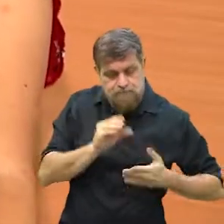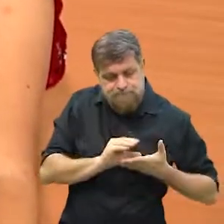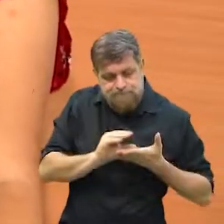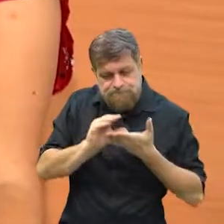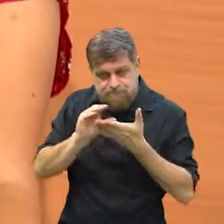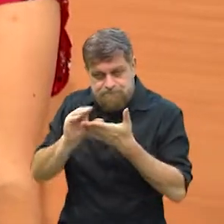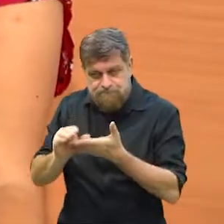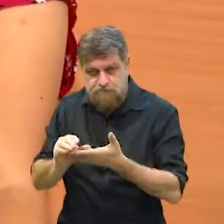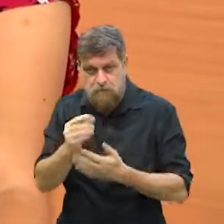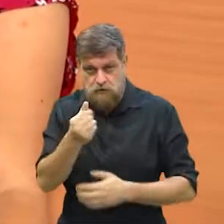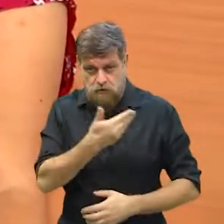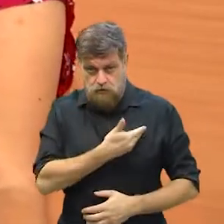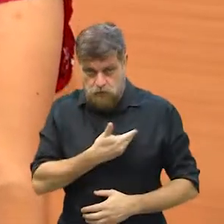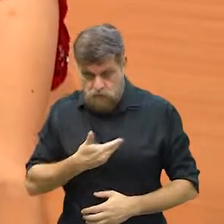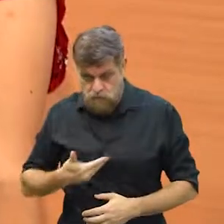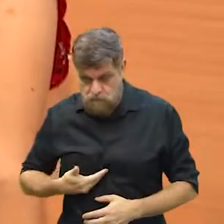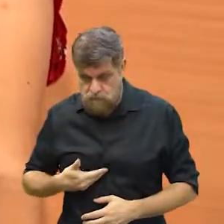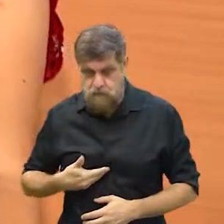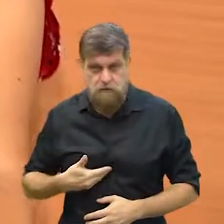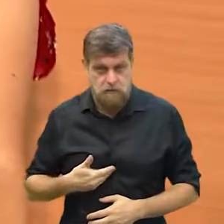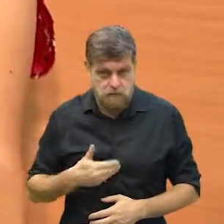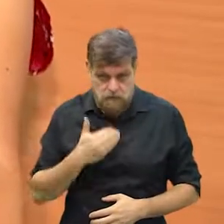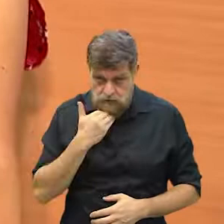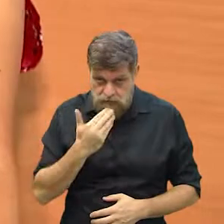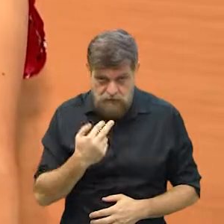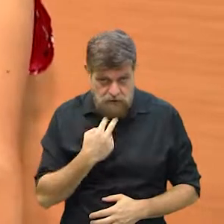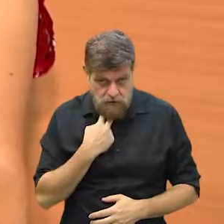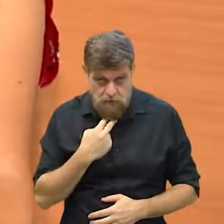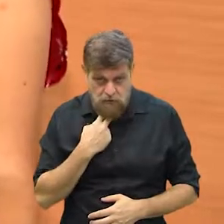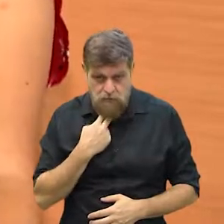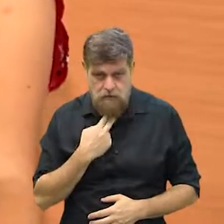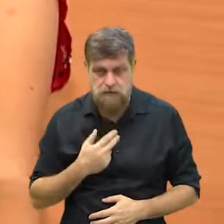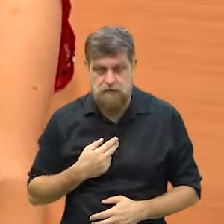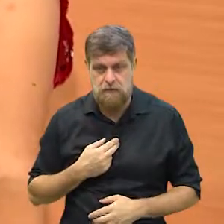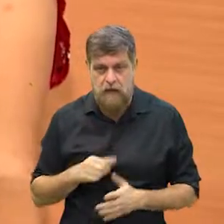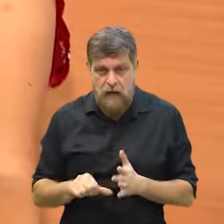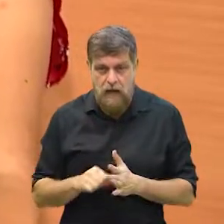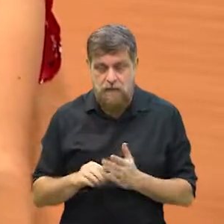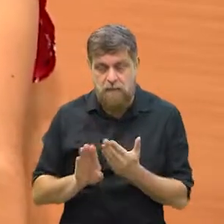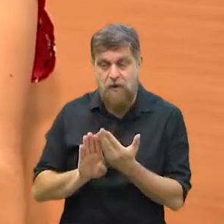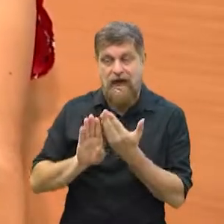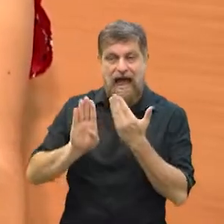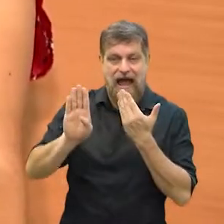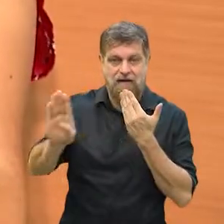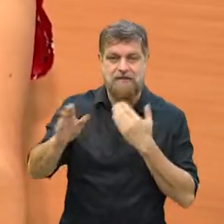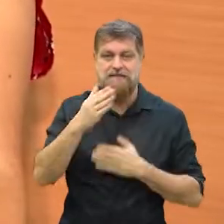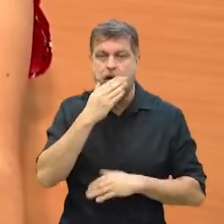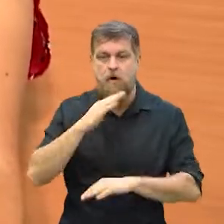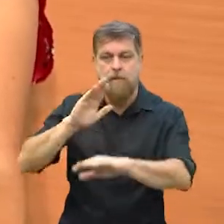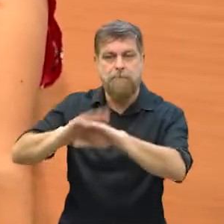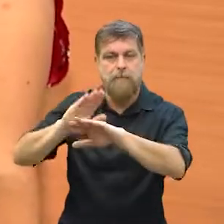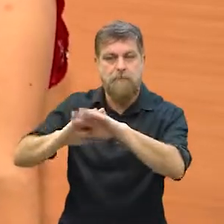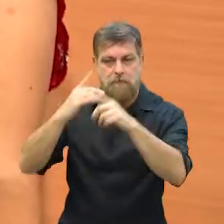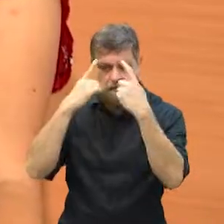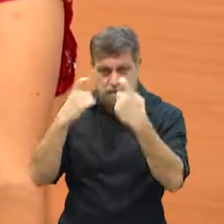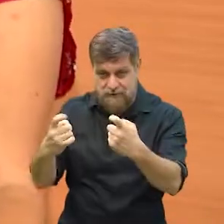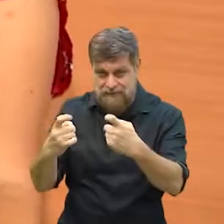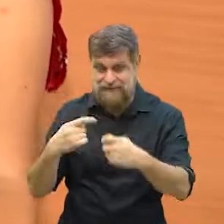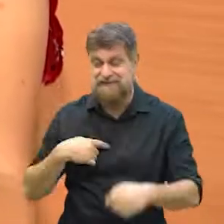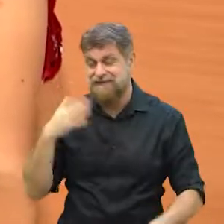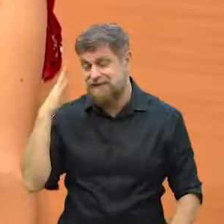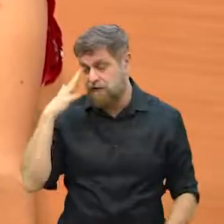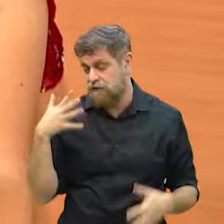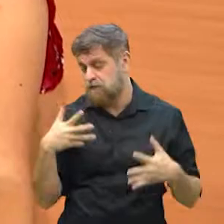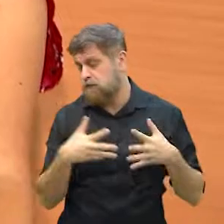receba auxílio do Estado, quando não for possível, né, a primeira medida é o afastamento do agressor do lar, mas a gente sabe que